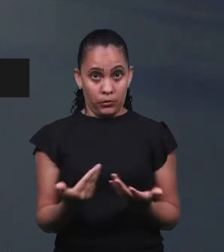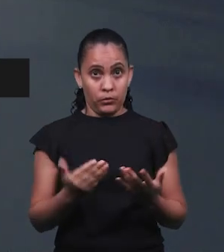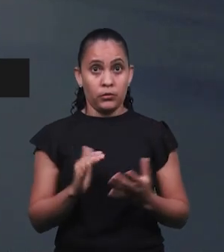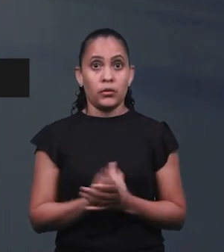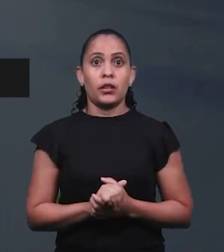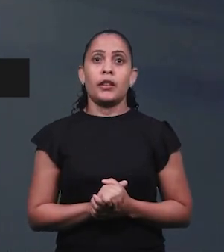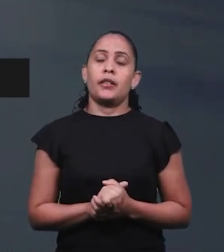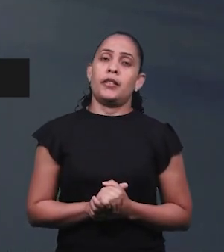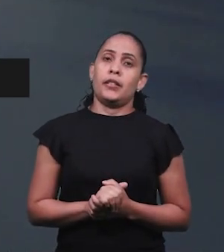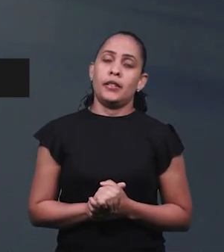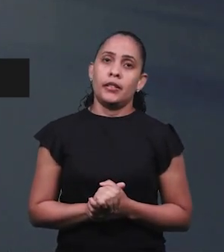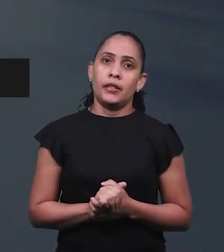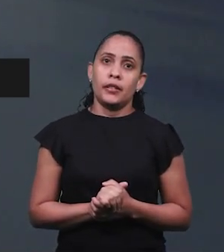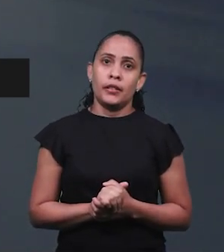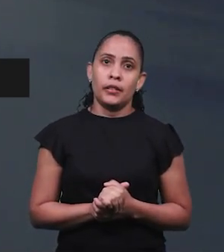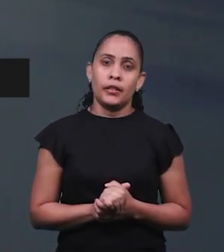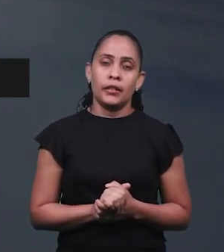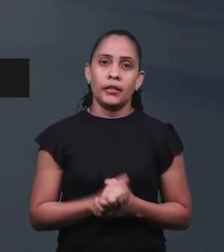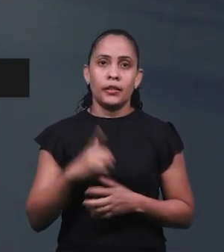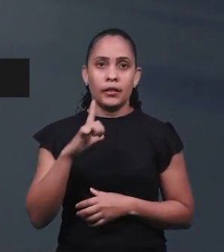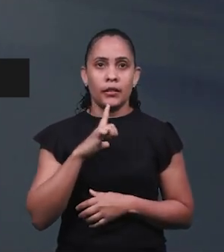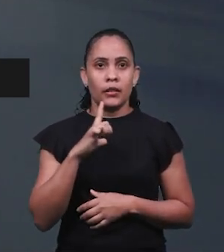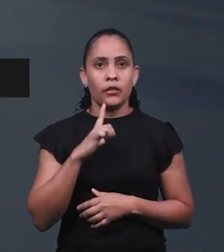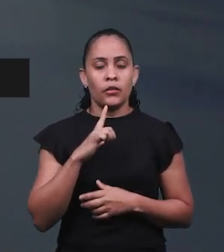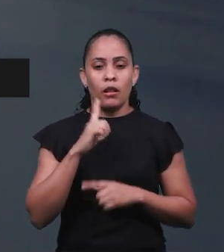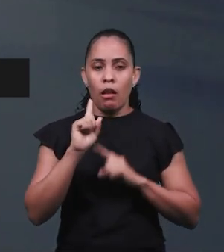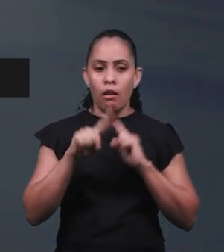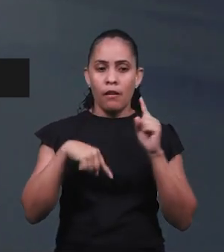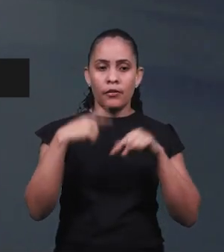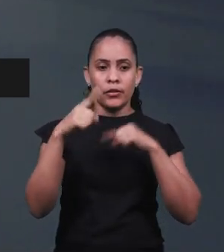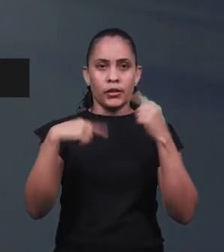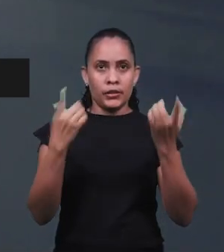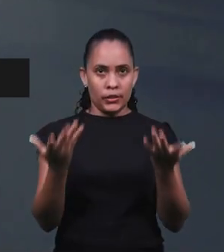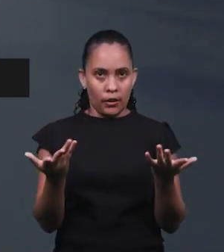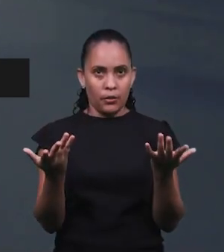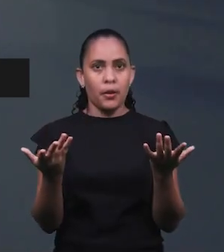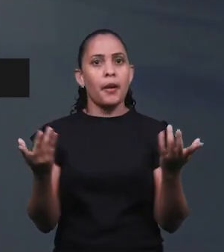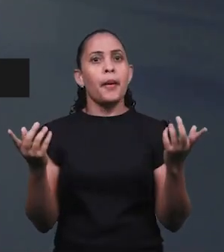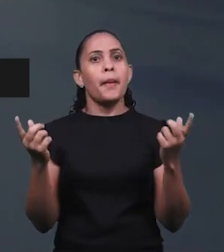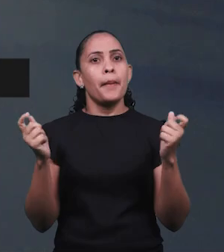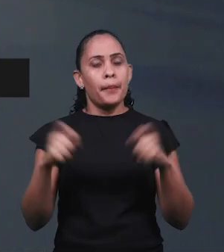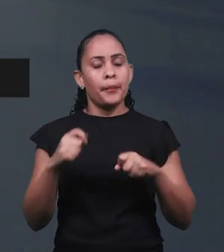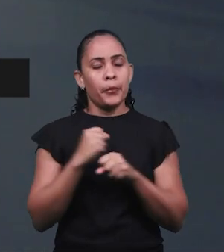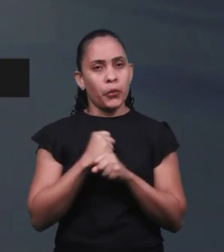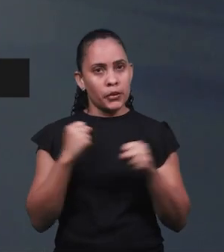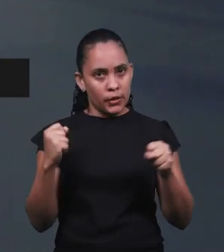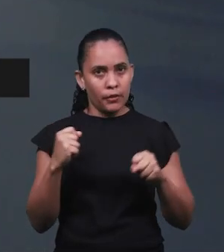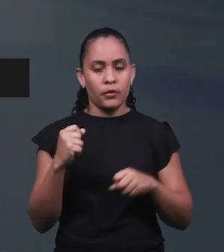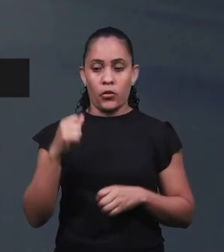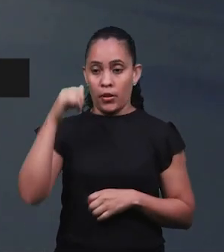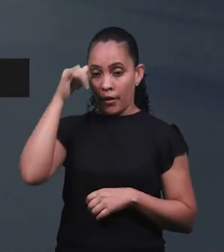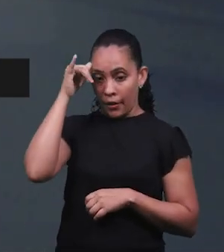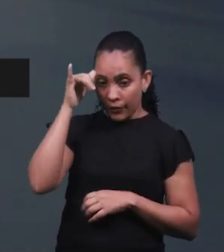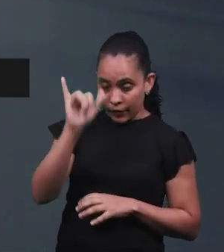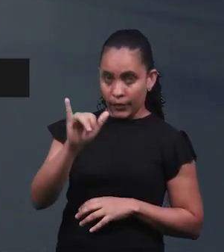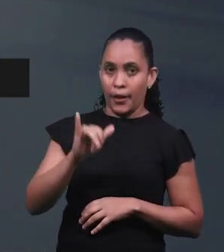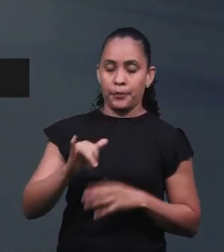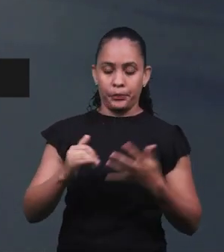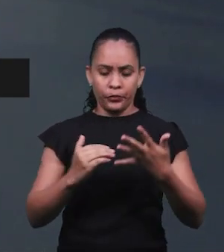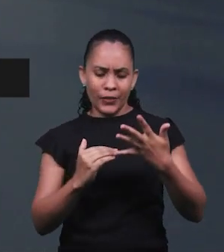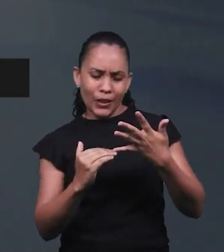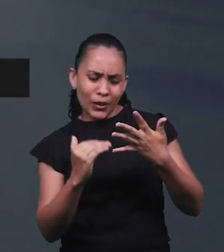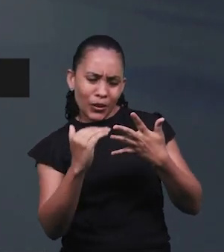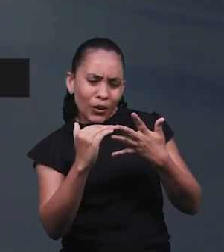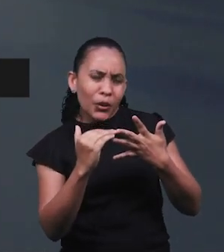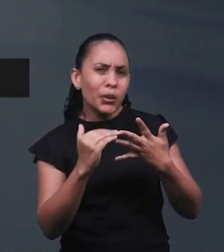que, embora e tenha toda essa evolução que nós falamos, é possível prevenir. E nas fases